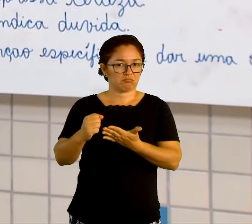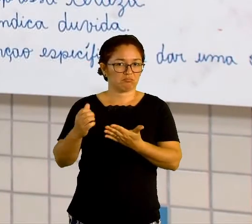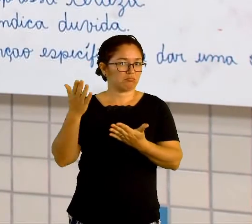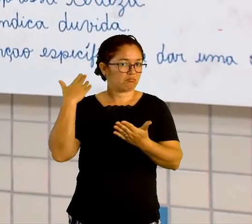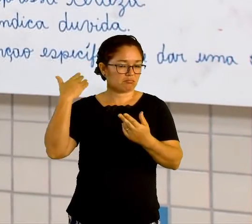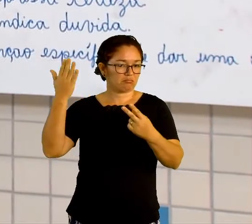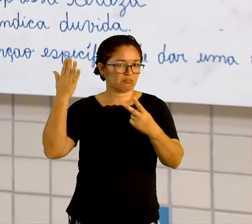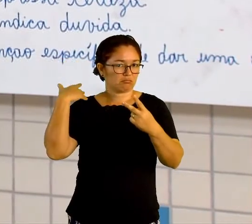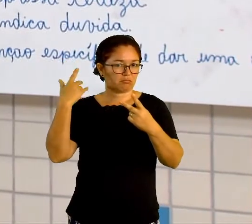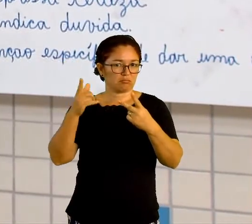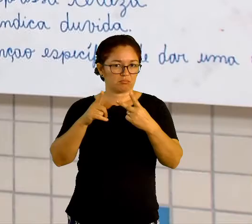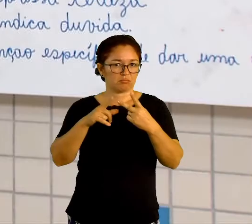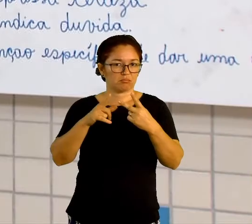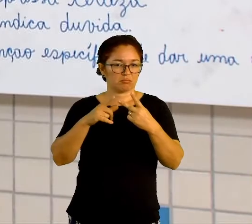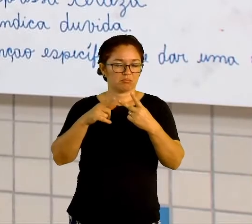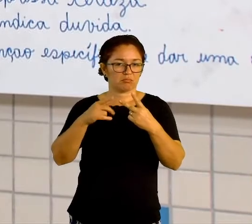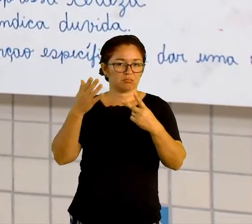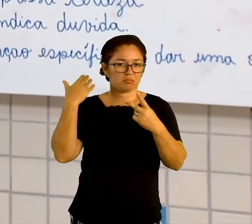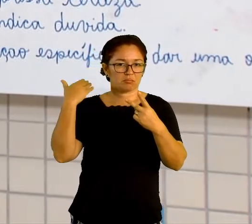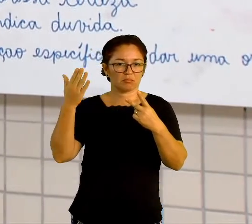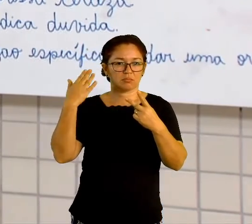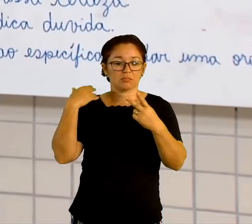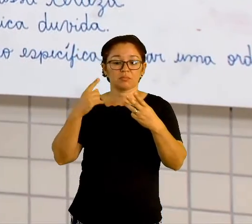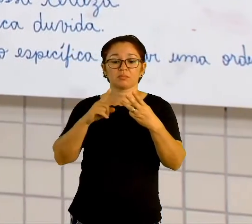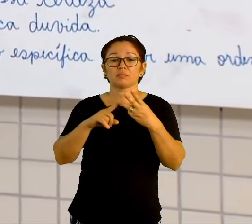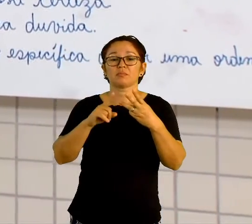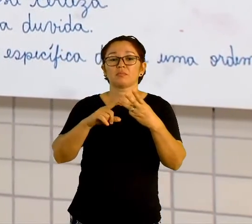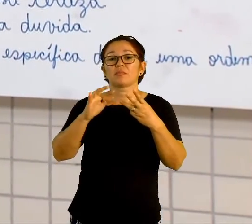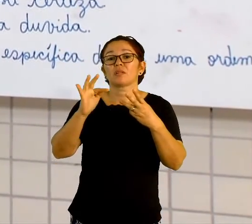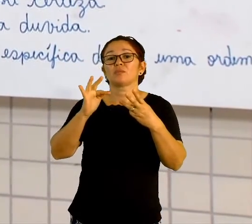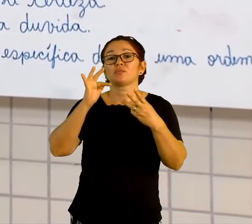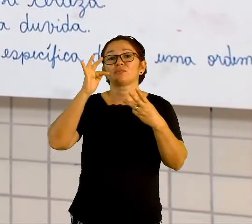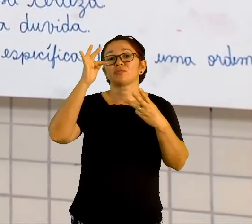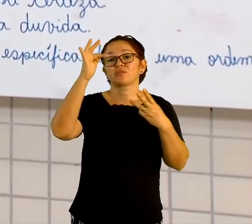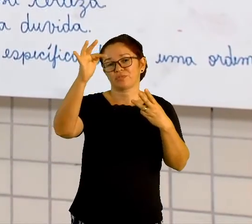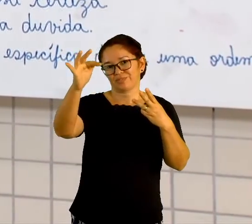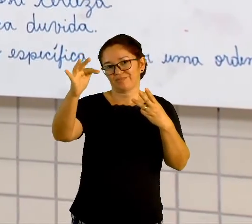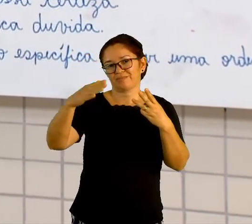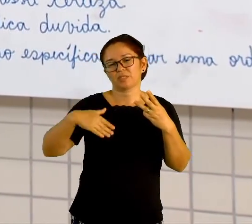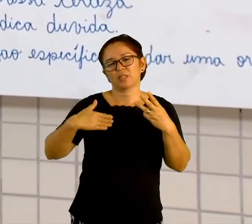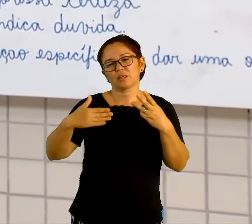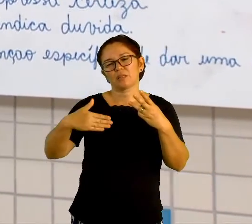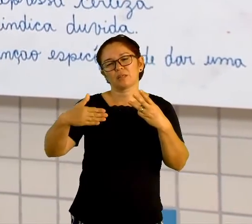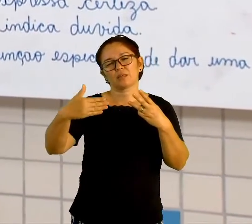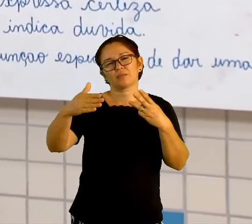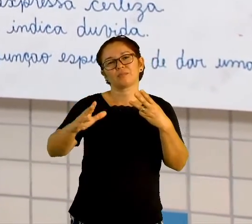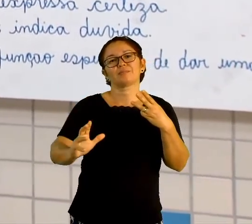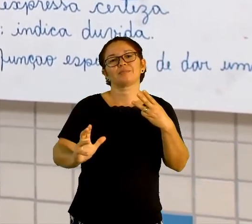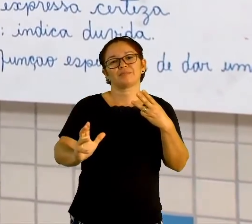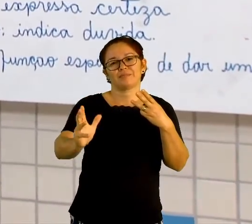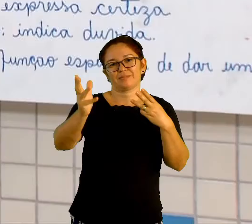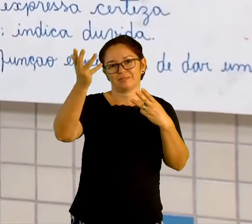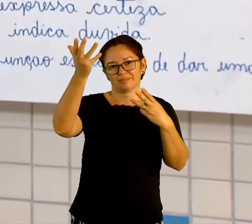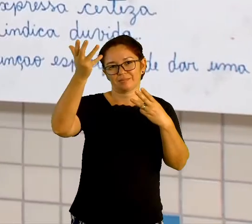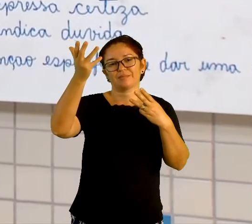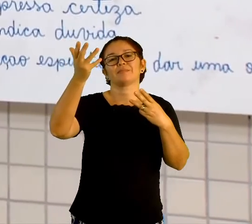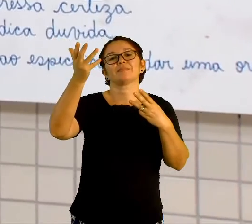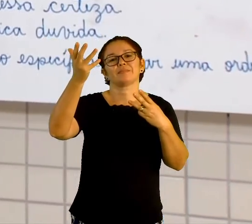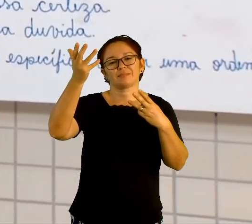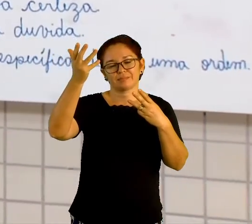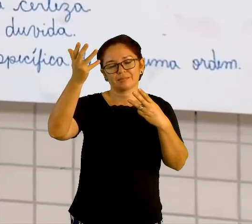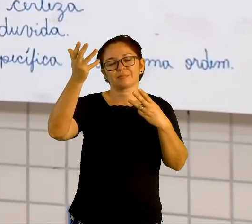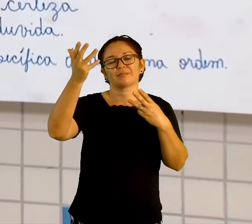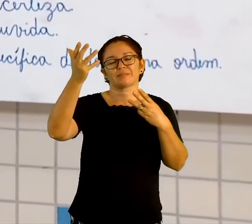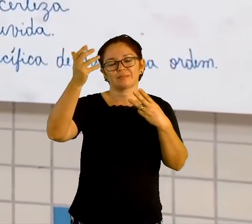que se esteja falando, e o futuro ainda vai acontecer posteriormente à